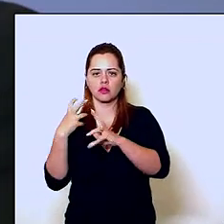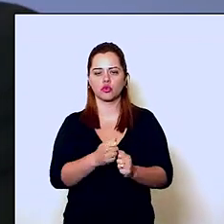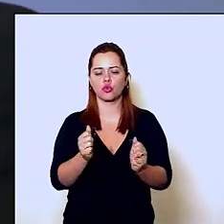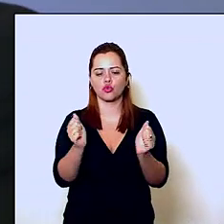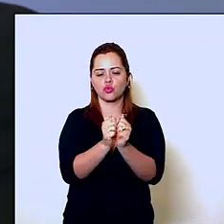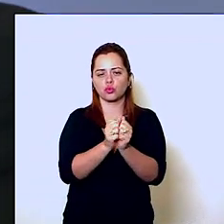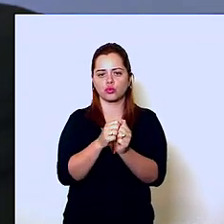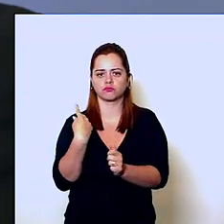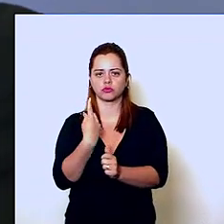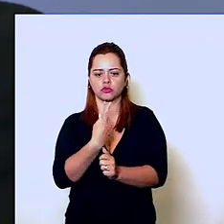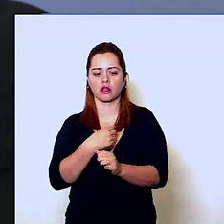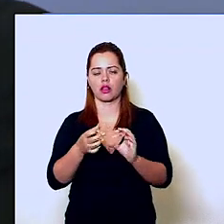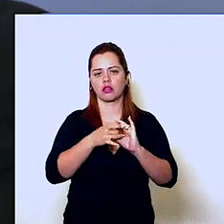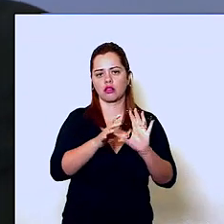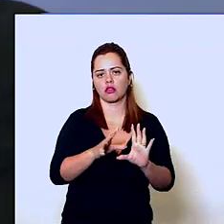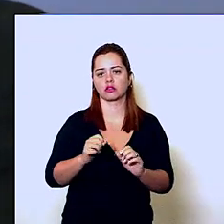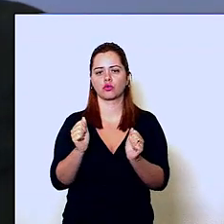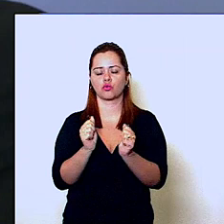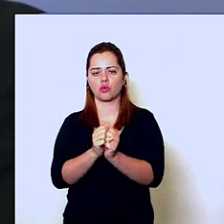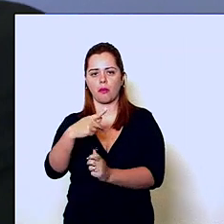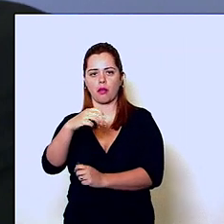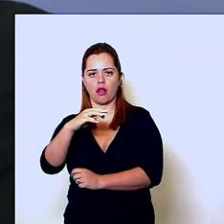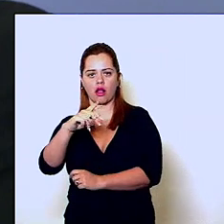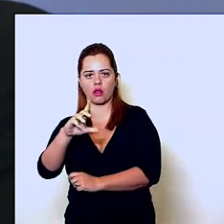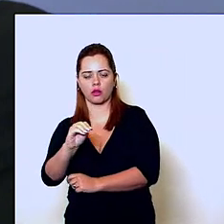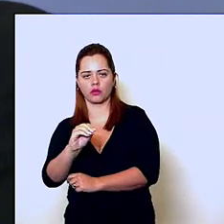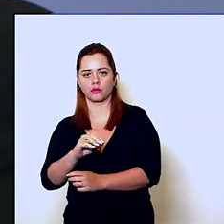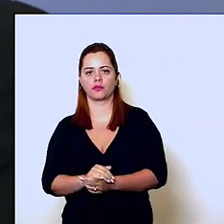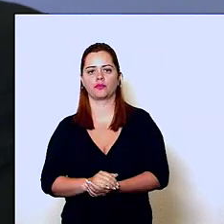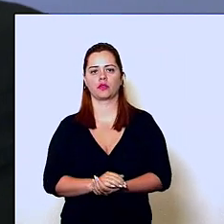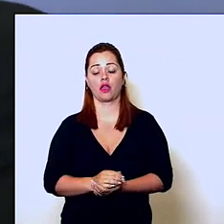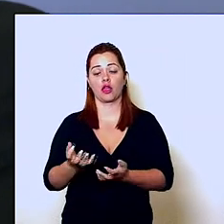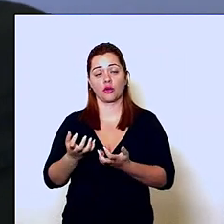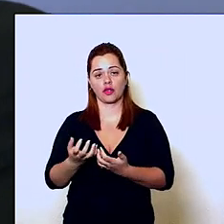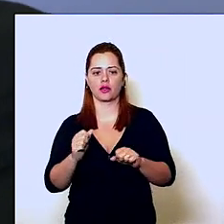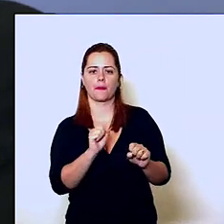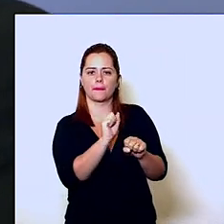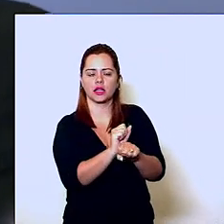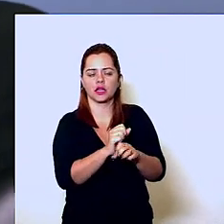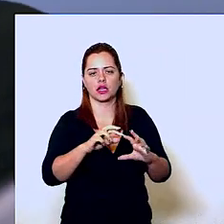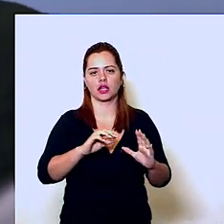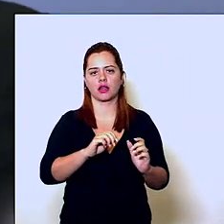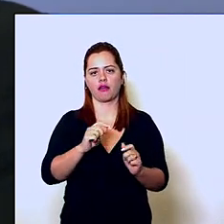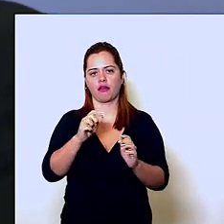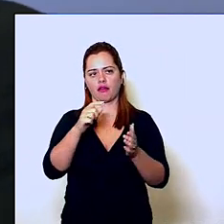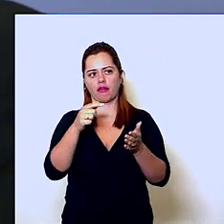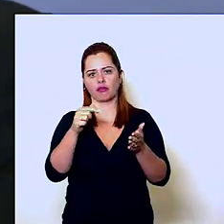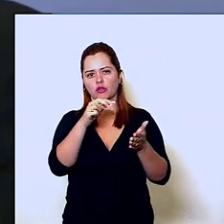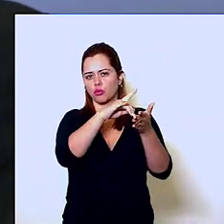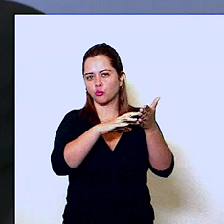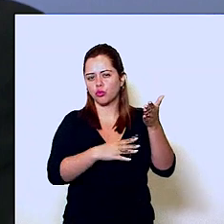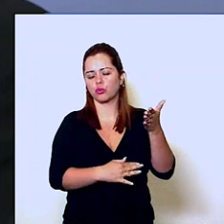pelo embaixador Paulo Tarso. Eu não quero ater-me aqui a uma listagem das inúmeras contribuições que ele